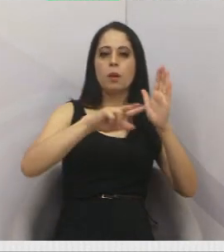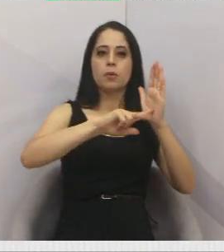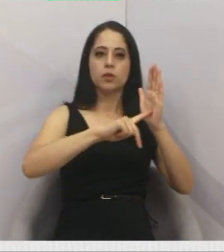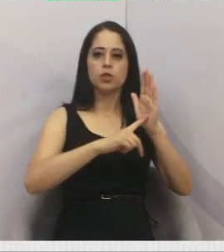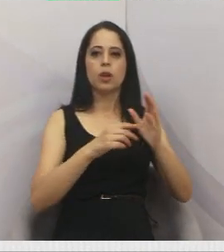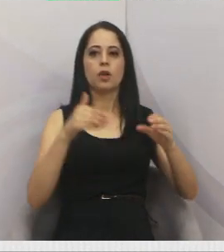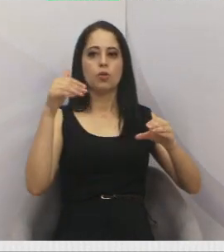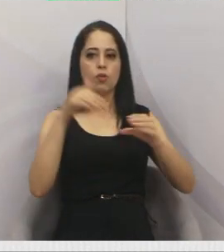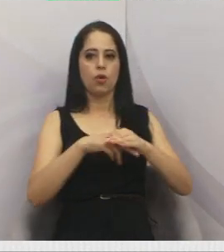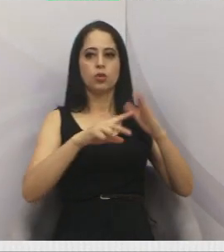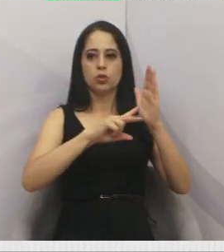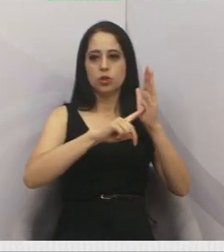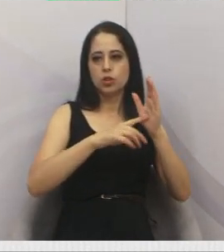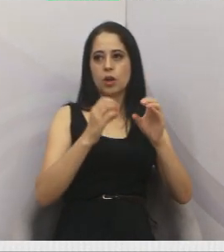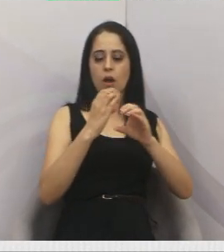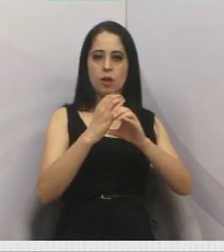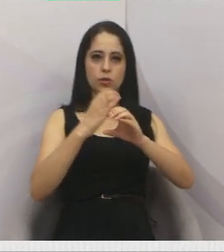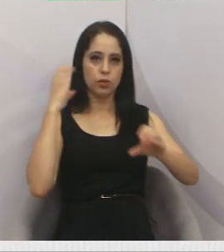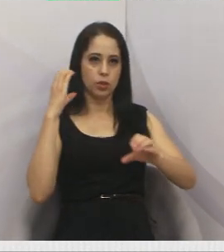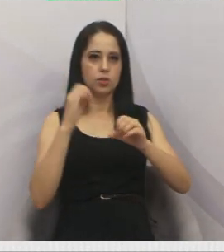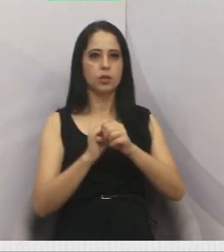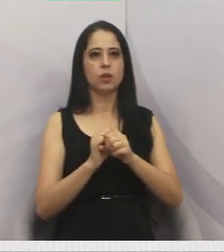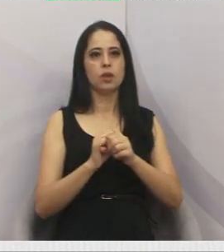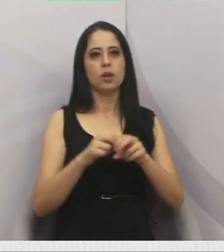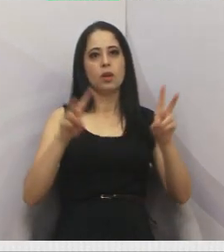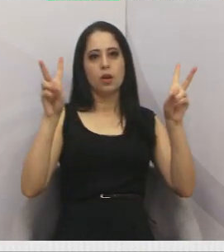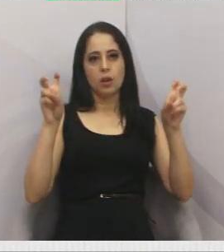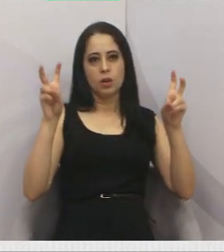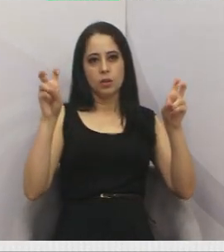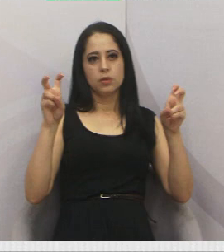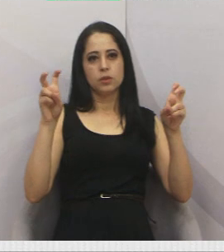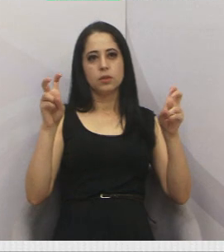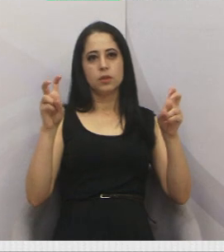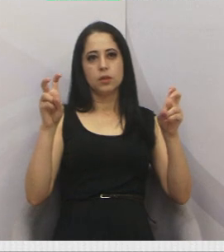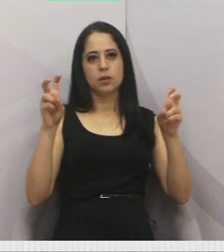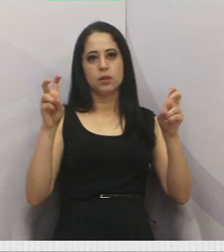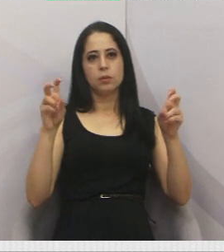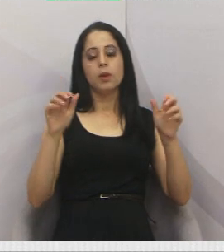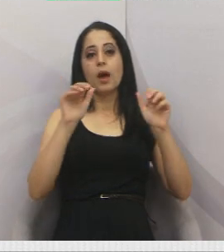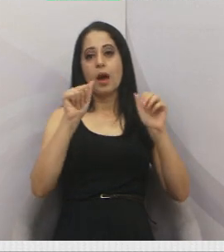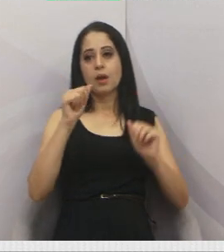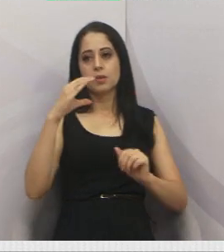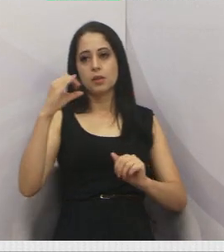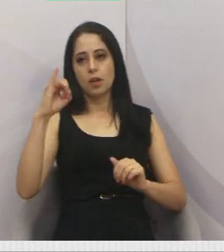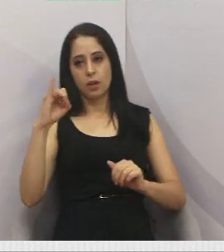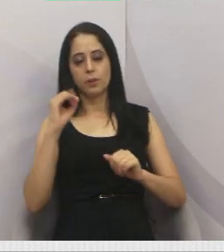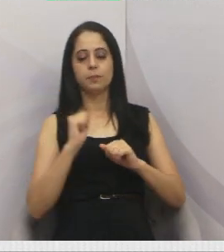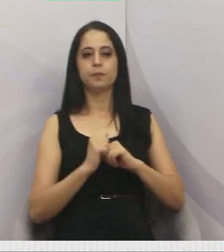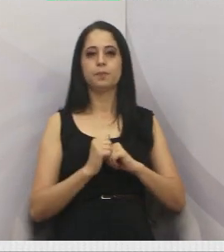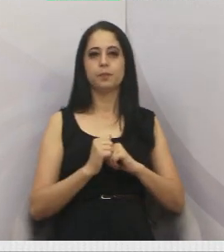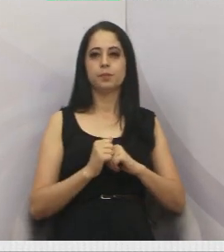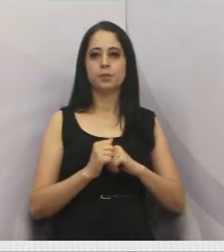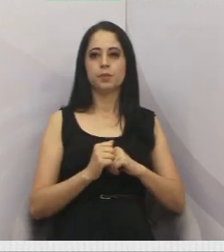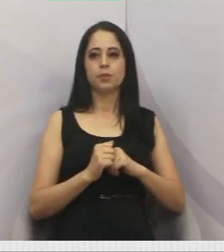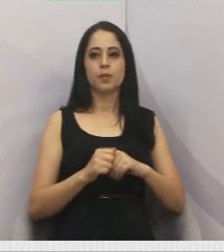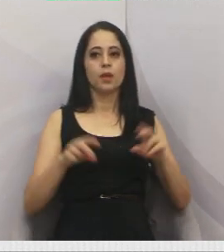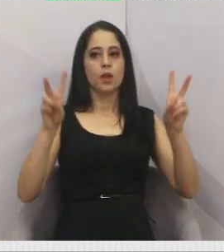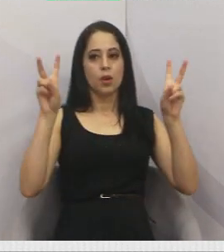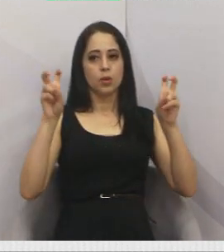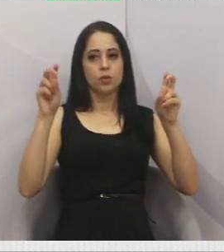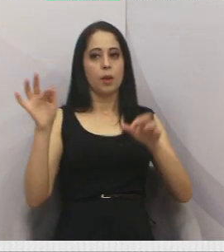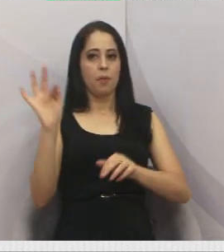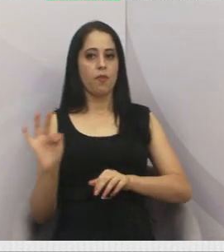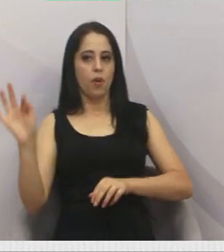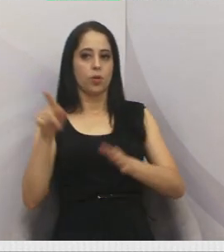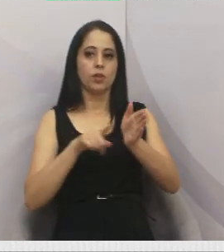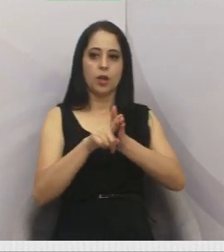Engenheiros. Segmento Empresas e Entidades Profissionais, um voto para a Associação Comercial Industrial Açaí Jacareí. Segmento Entidades Acadêmicas